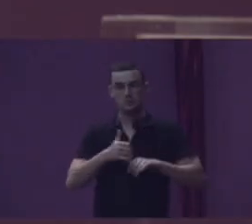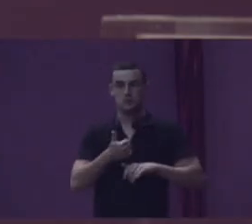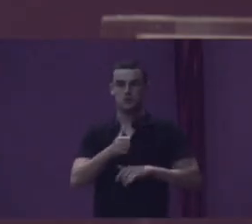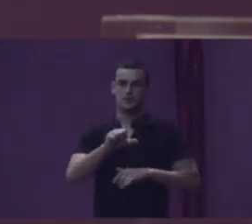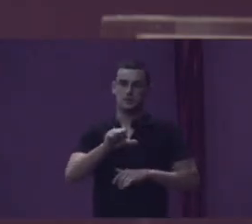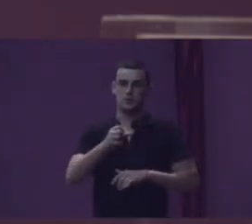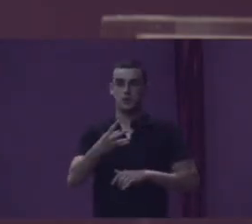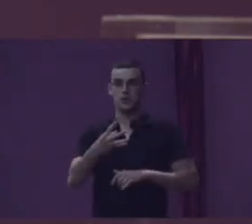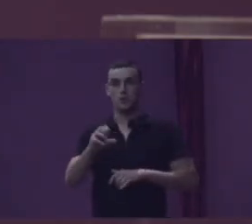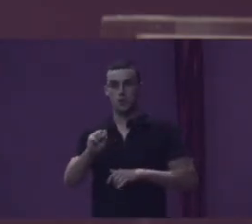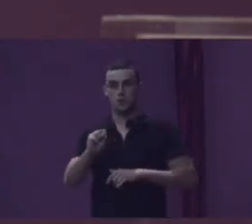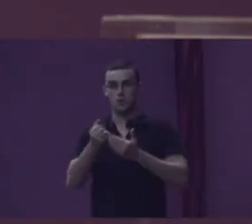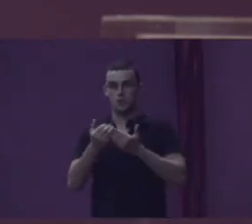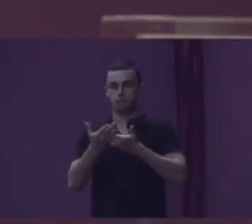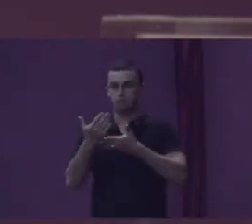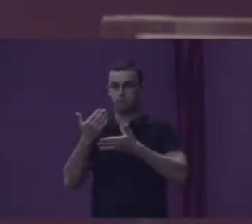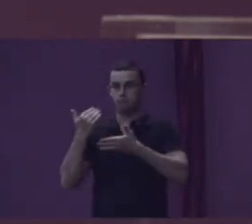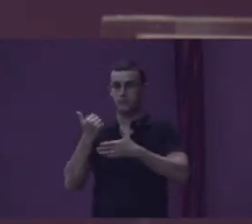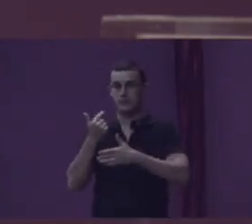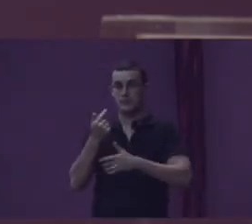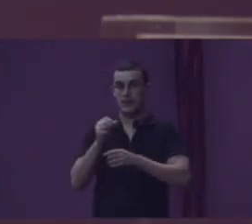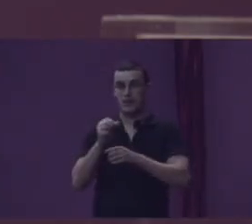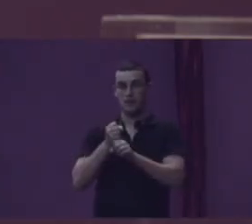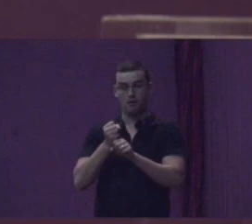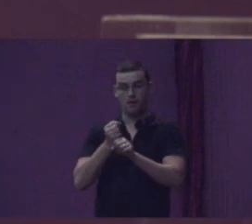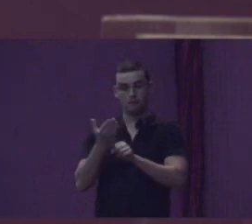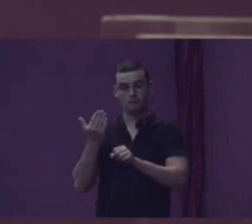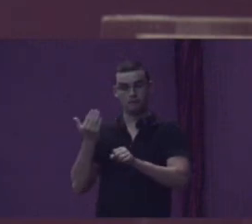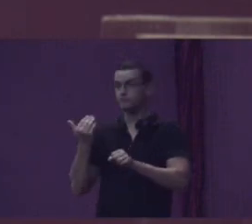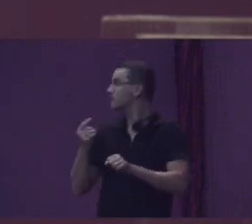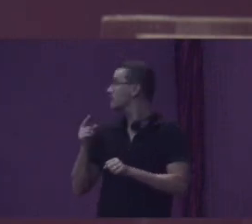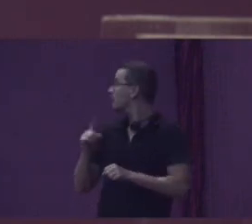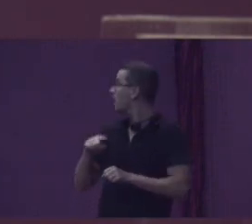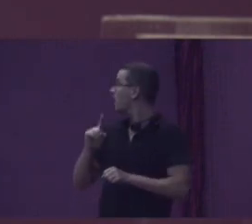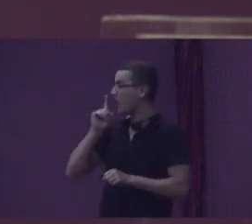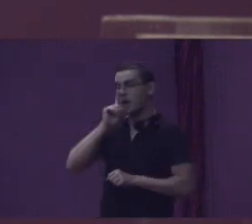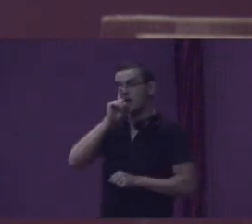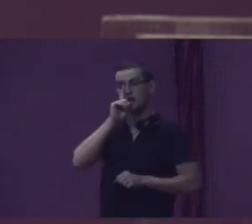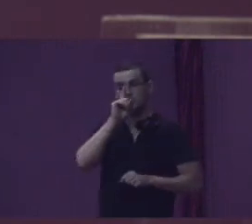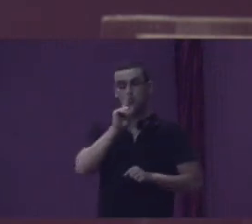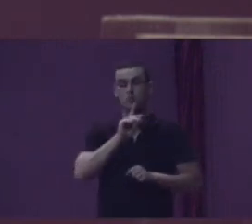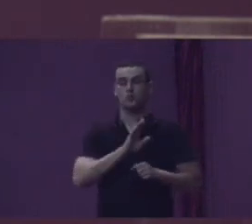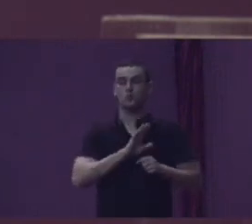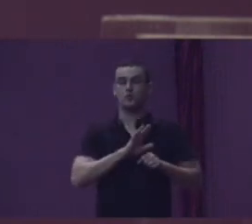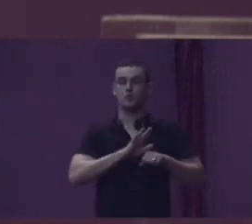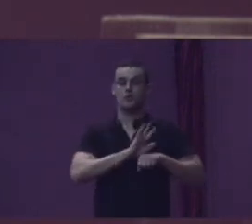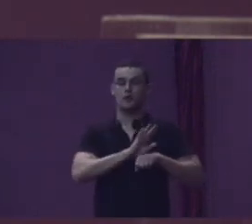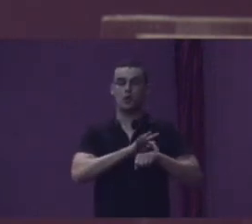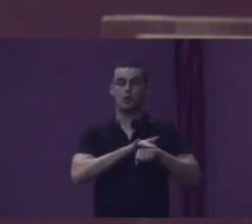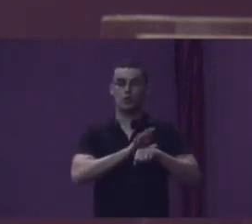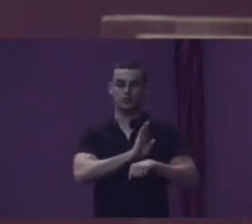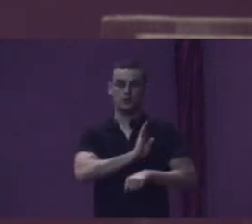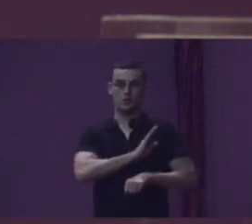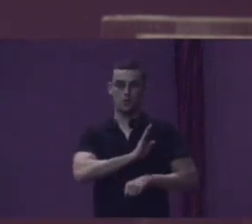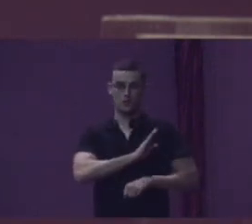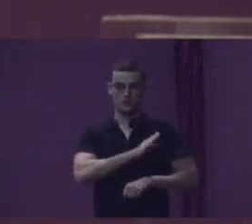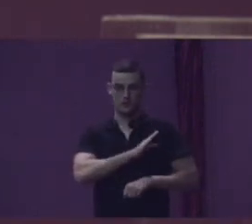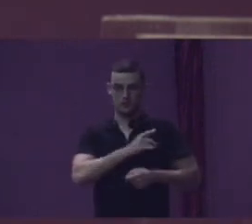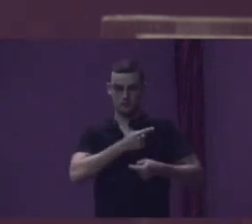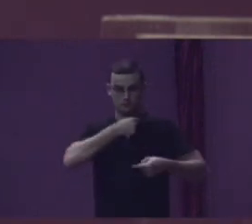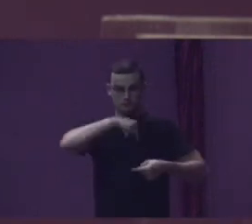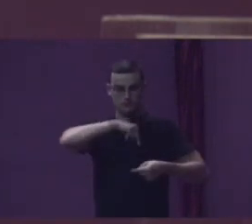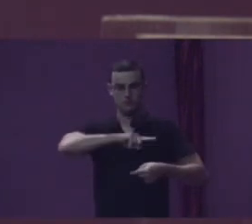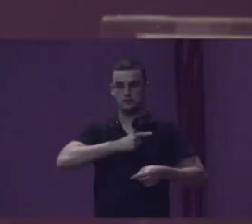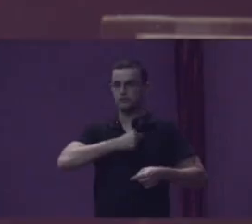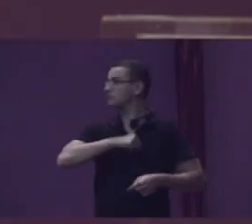1948, que é de fatores de risco para a doença cardiovascular. E desse estudo de